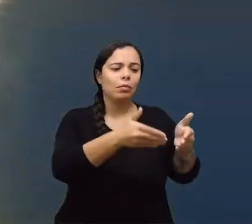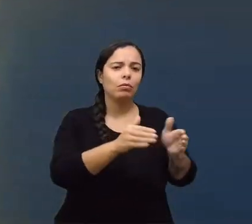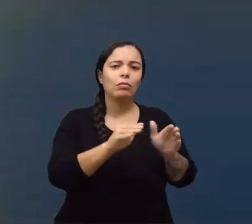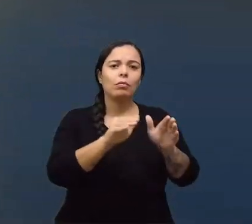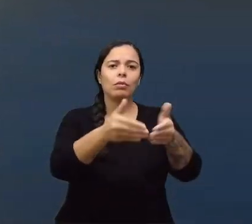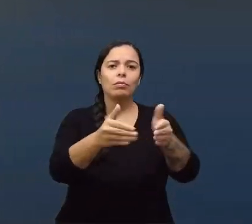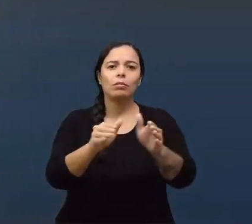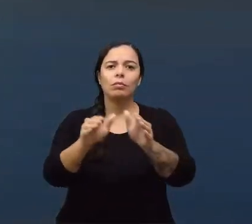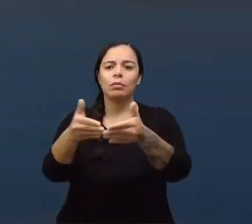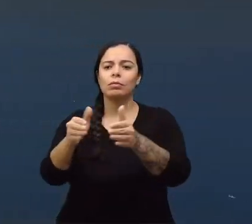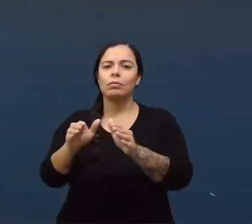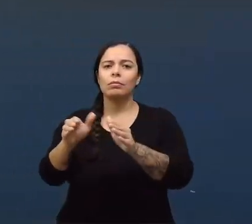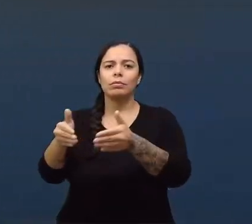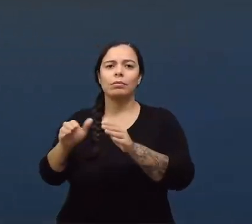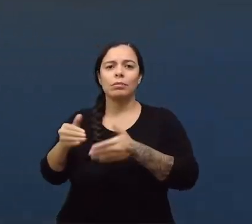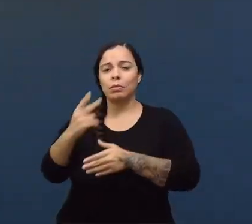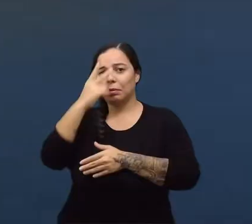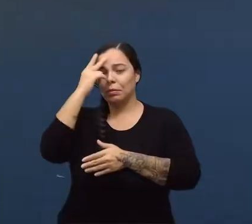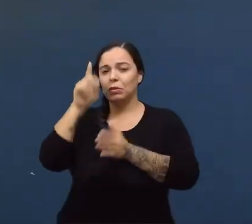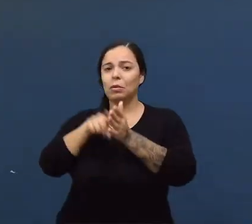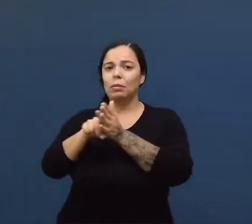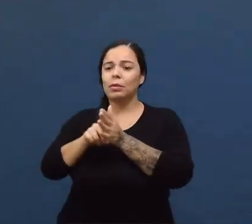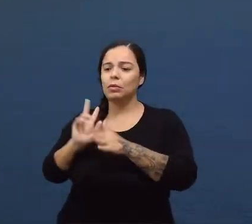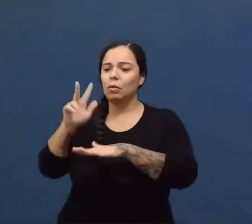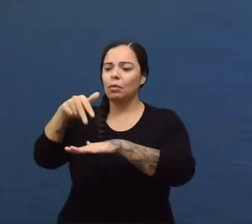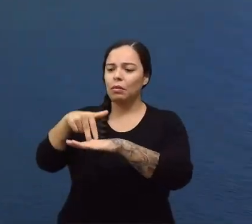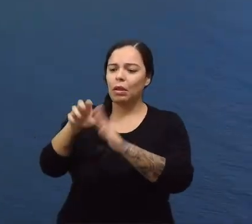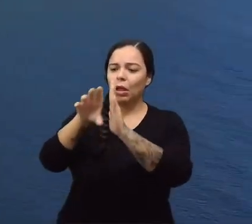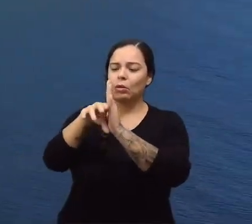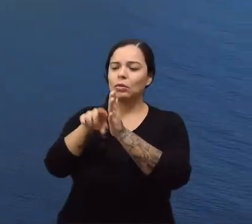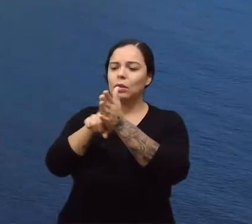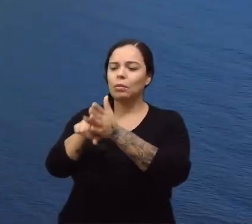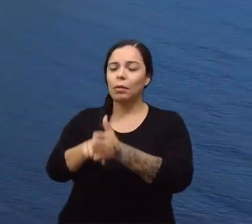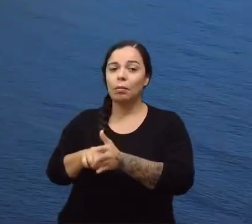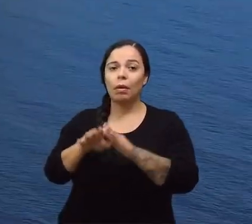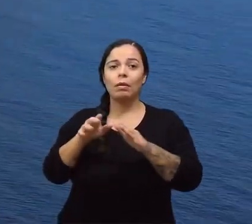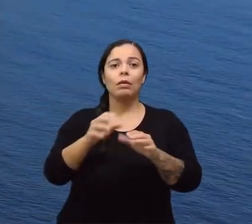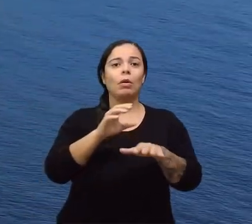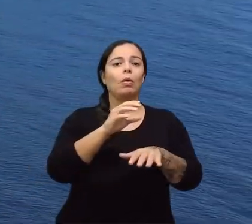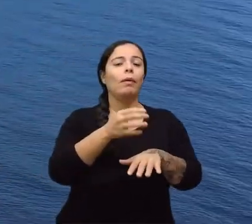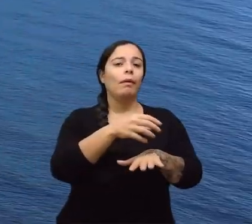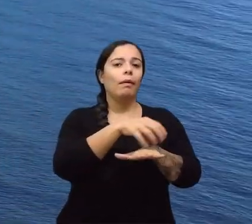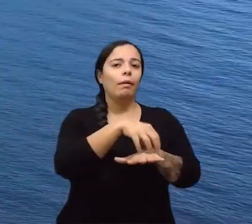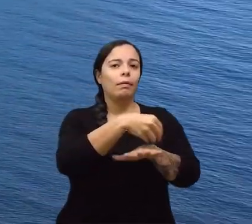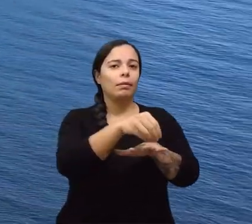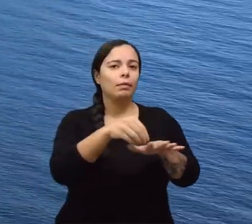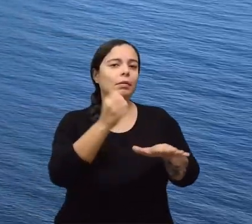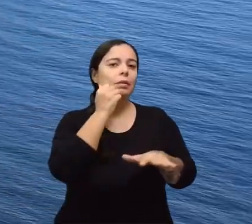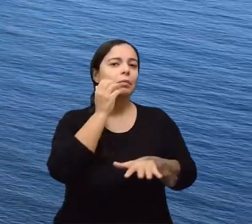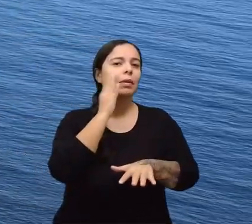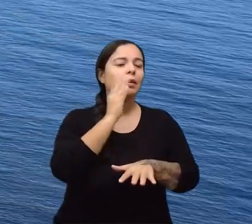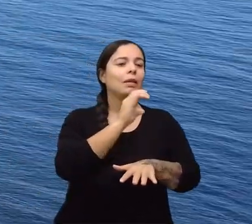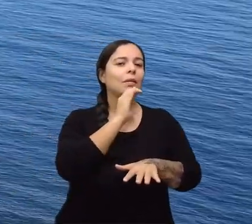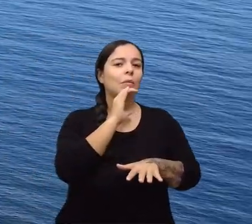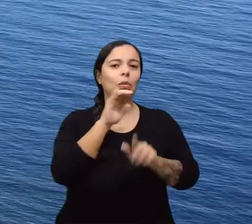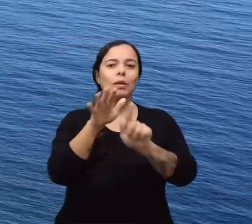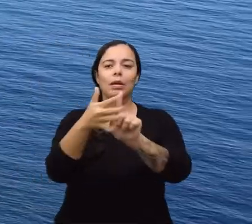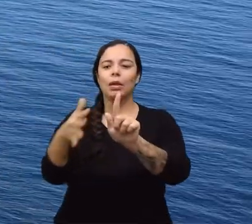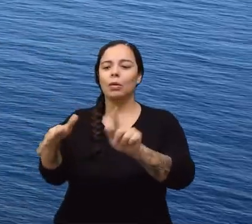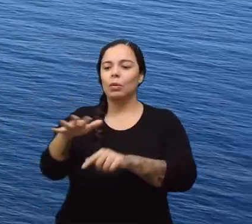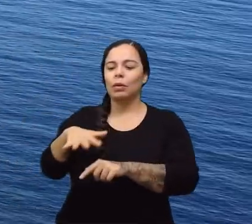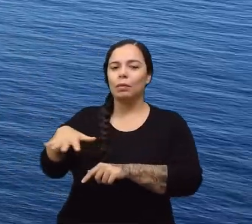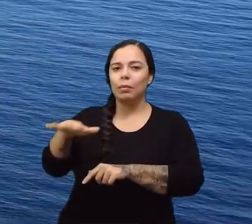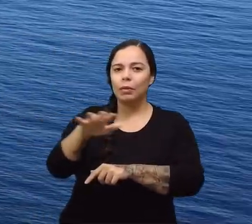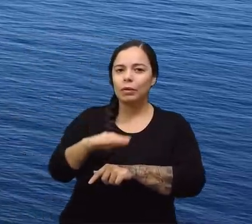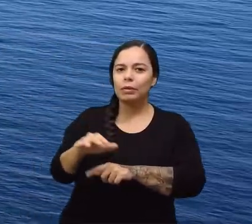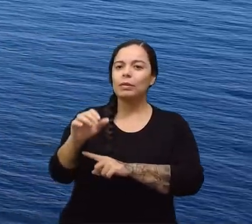Um pesquisador ia lá e estudava um sítio, o Sambaqui de Camboinhas, ali no entorno da Baía de Guanabara, o Sambaqui de Sernambetiba, o